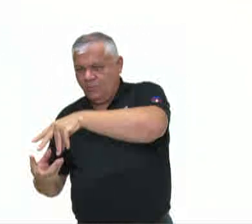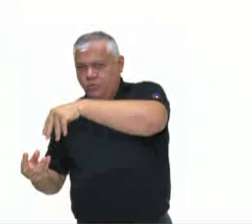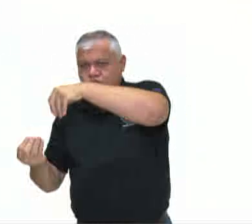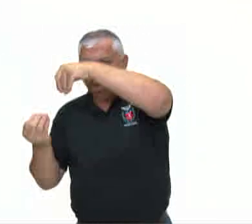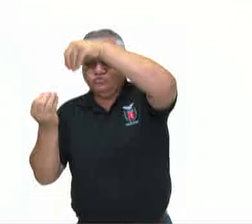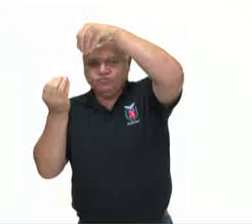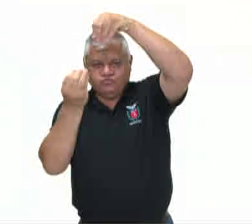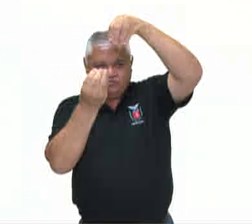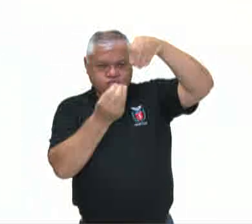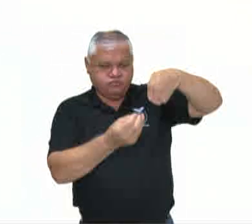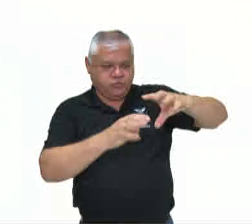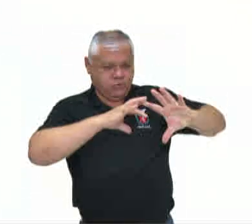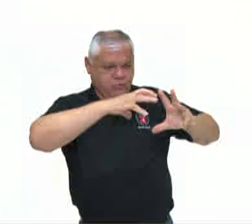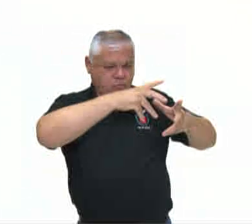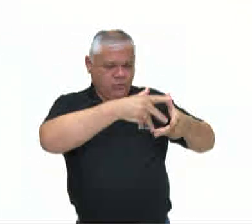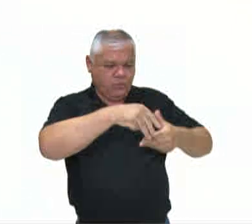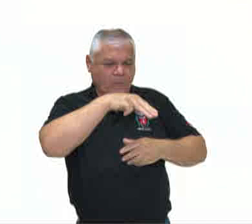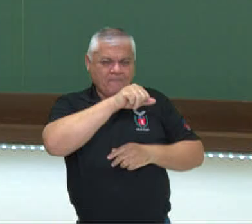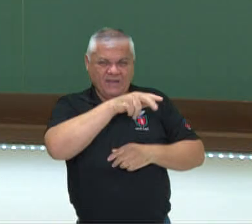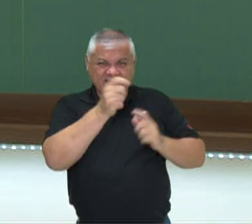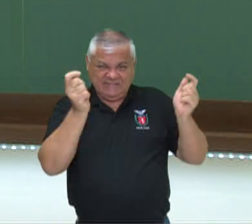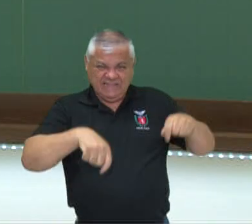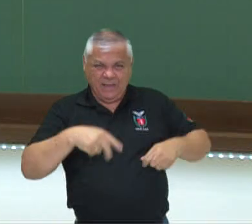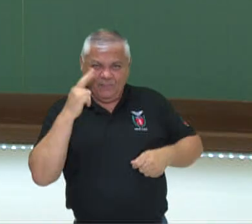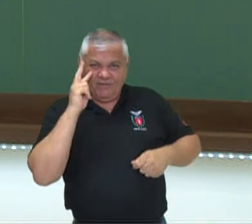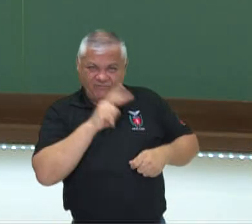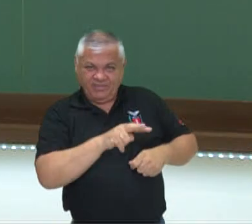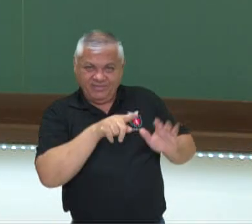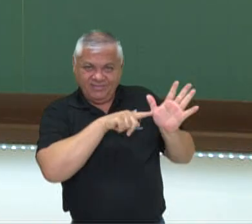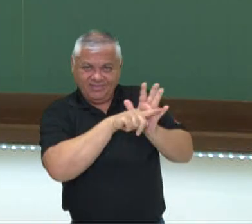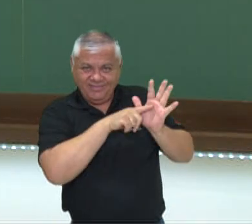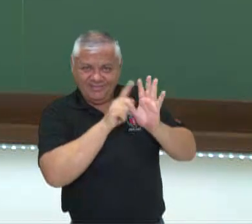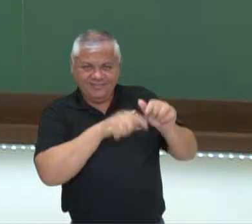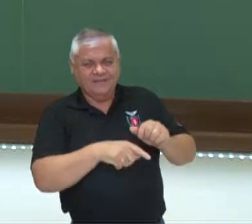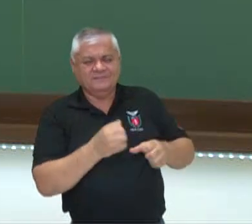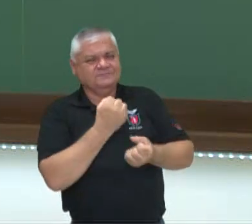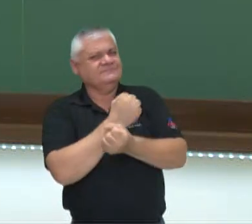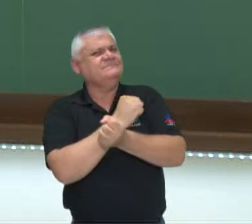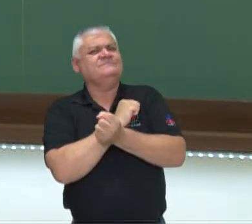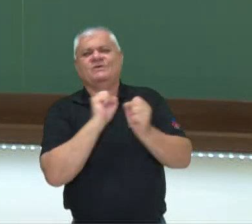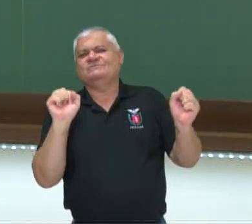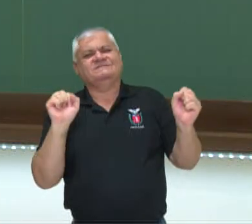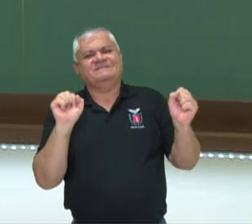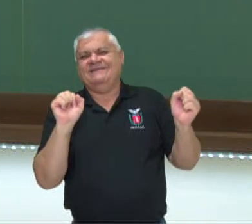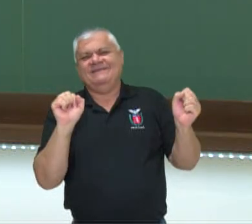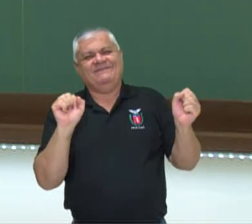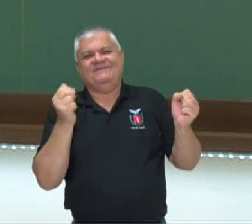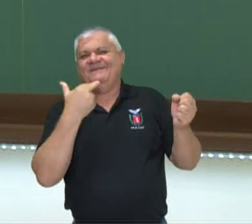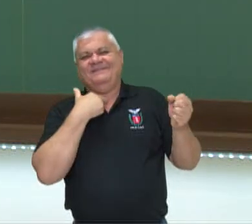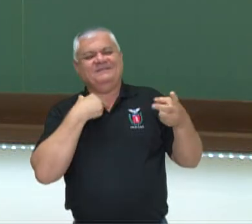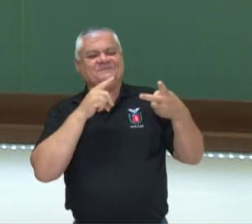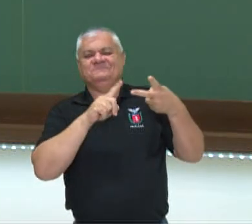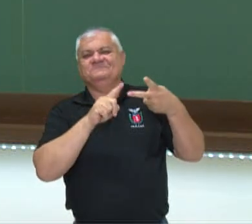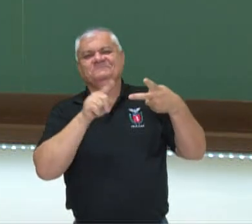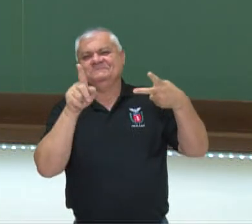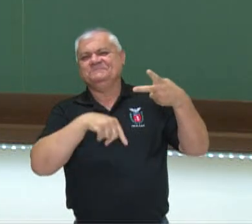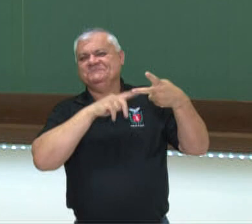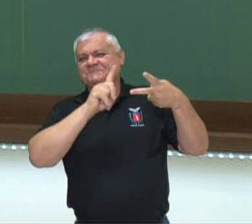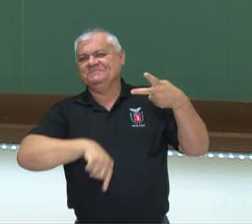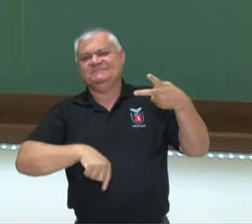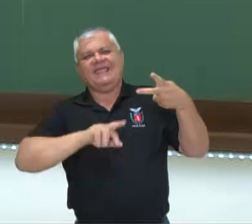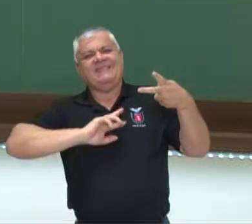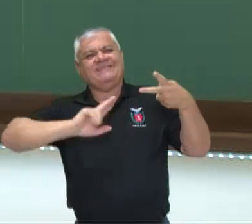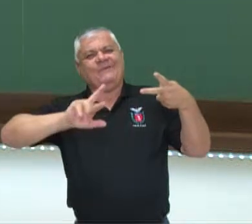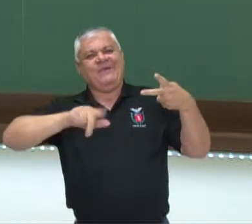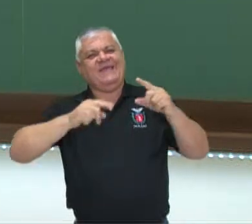evoluídas habitam em Marte. Isso não passa pelo critério da verificabilidade. Logo, não é uma proposição